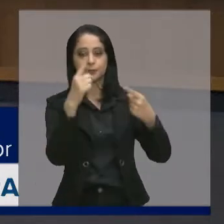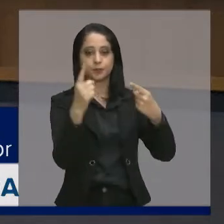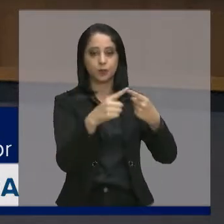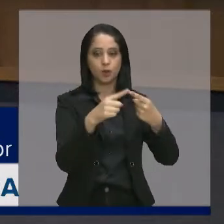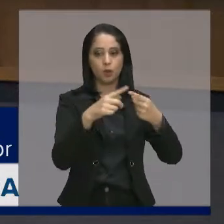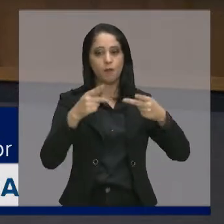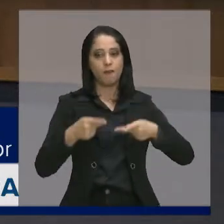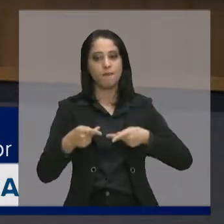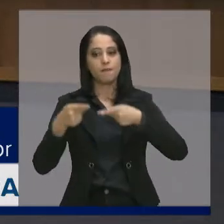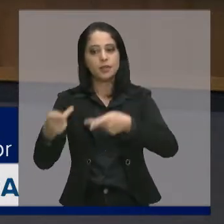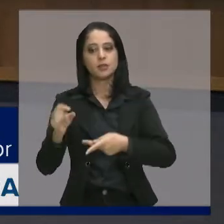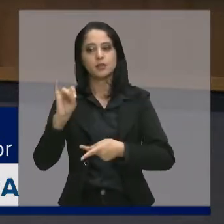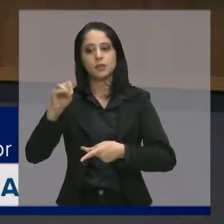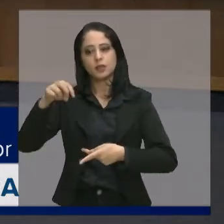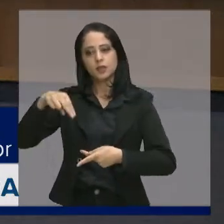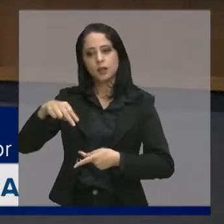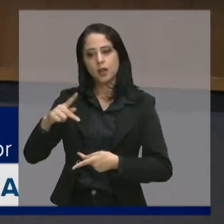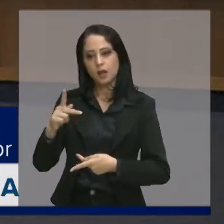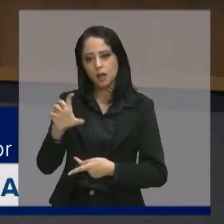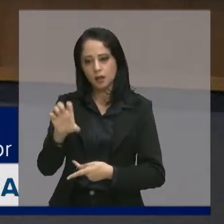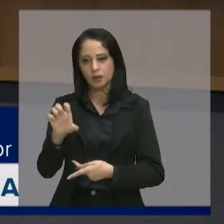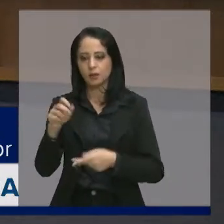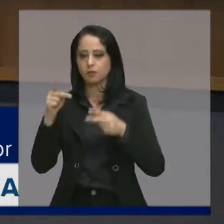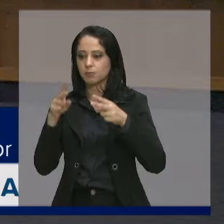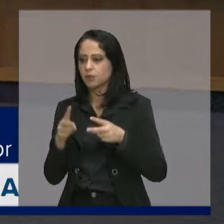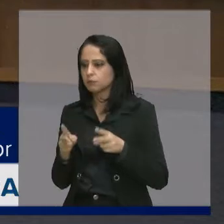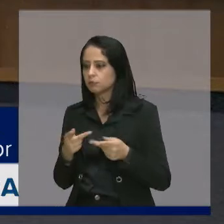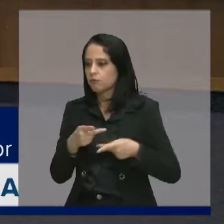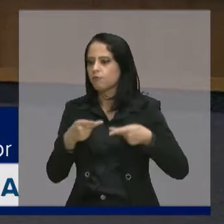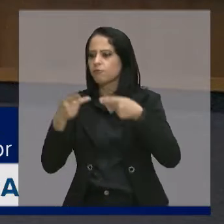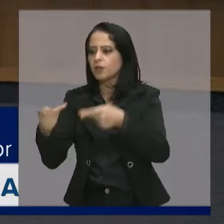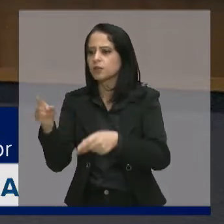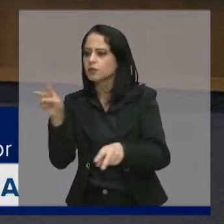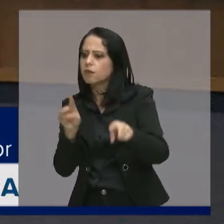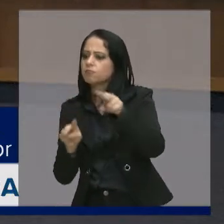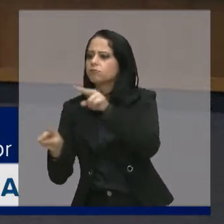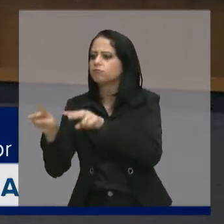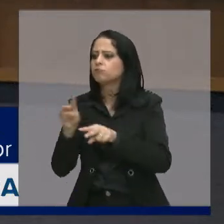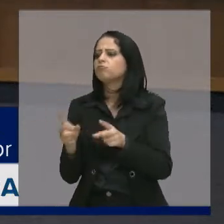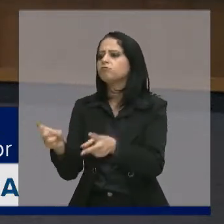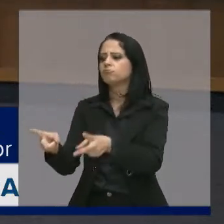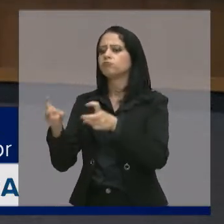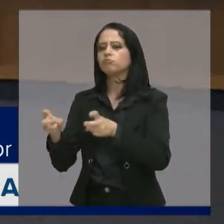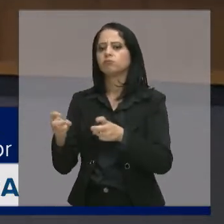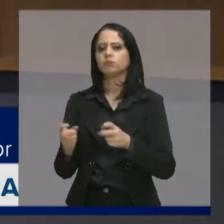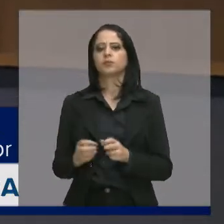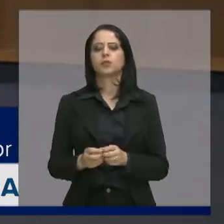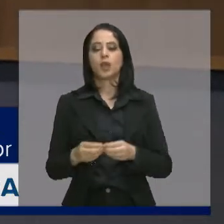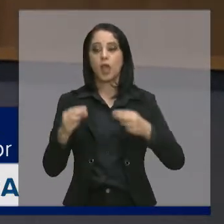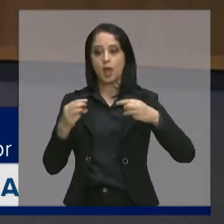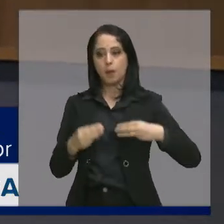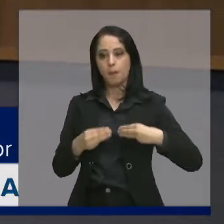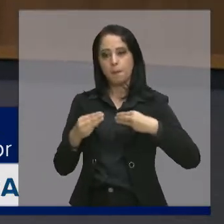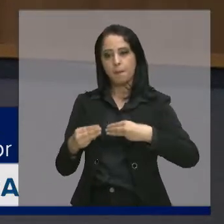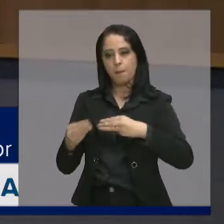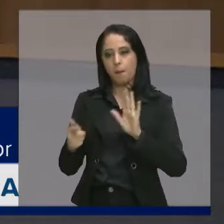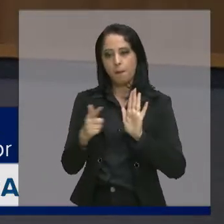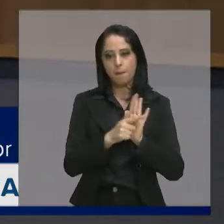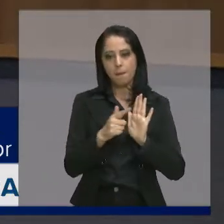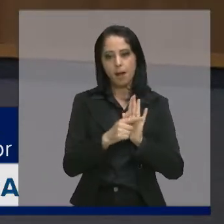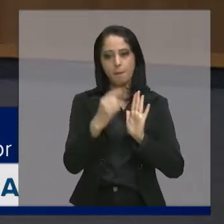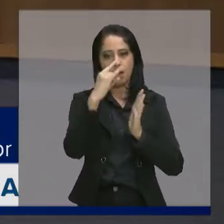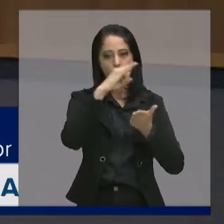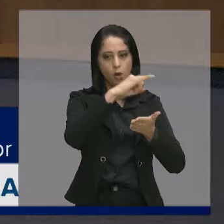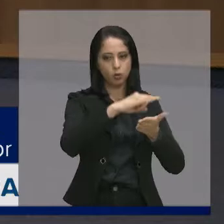ao INPE e que seja entregue à direção do INPE uma moção assinada